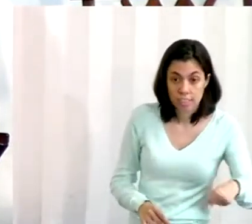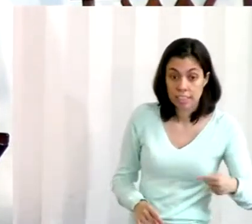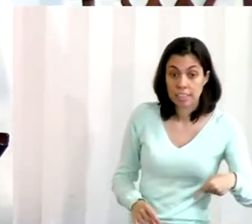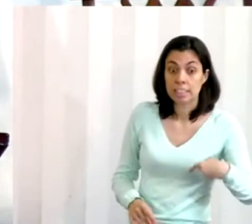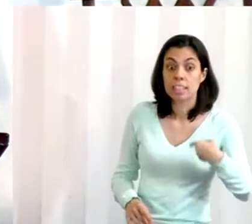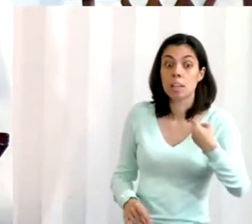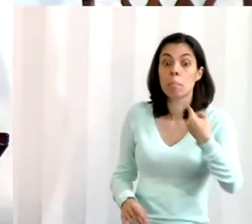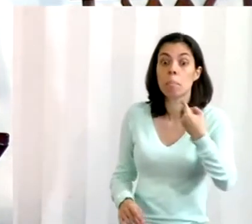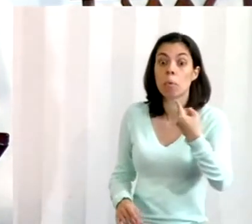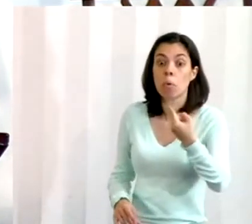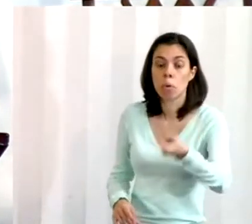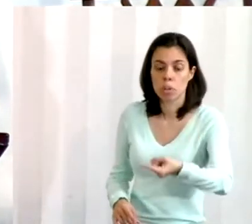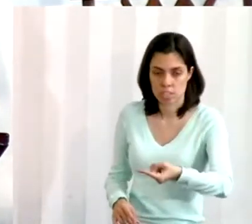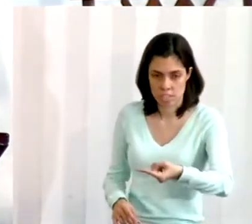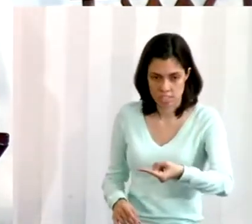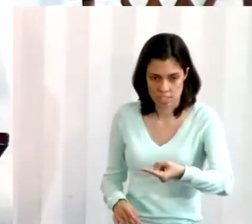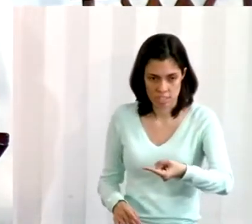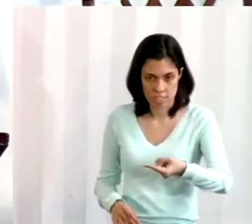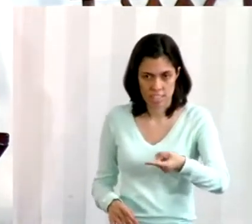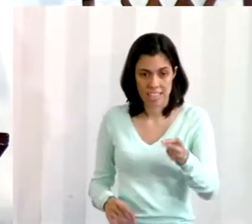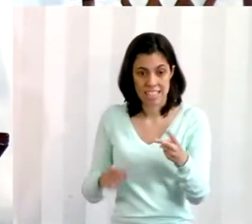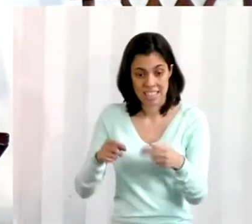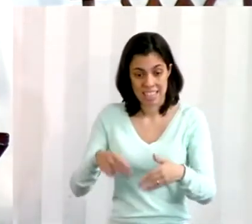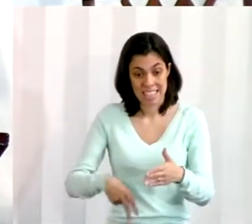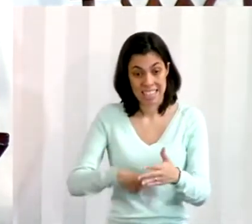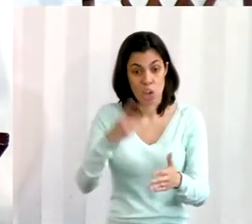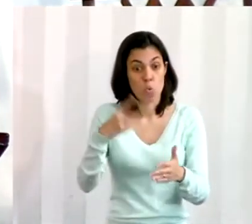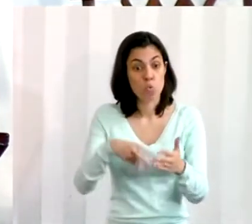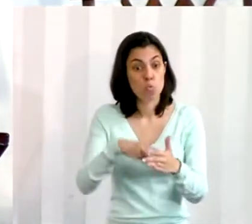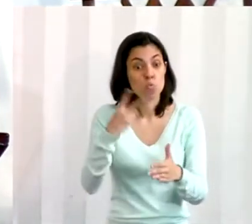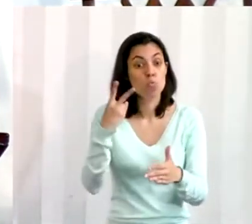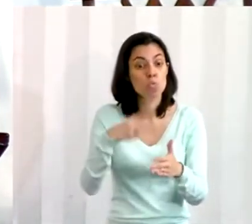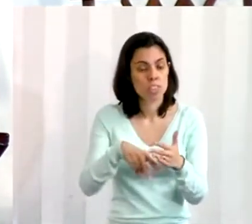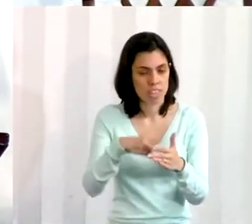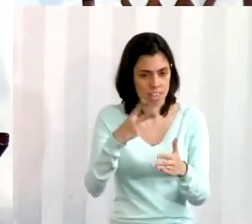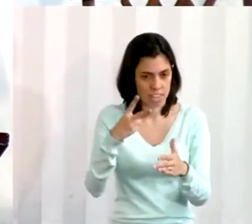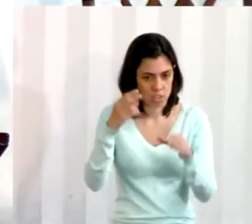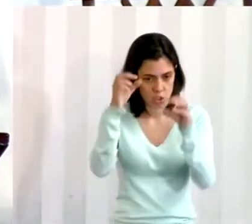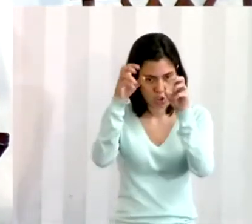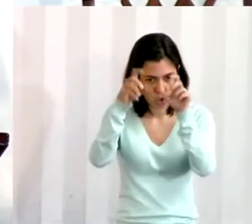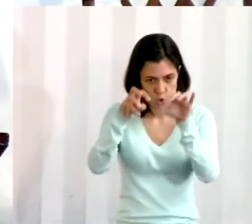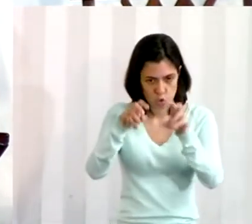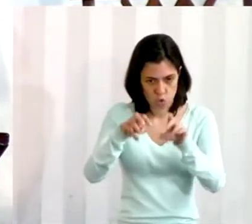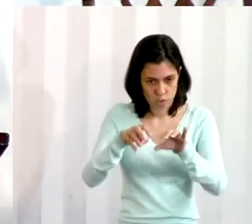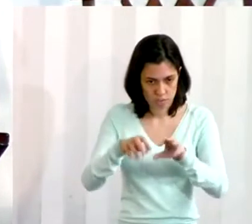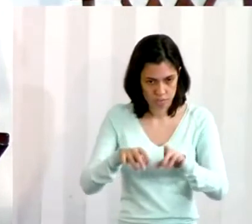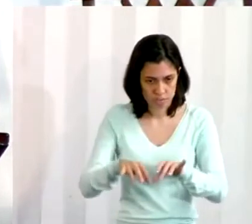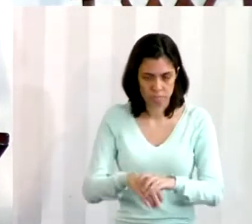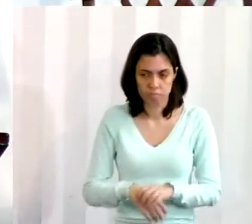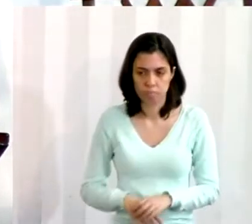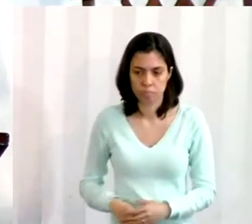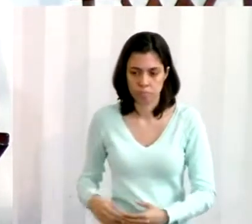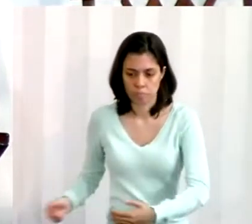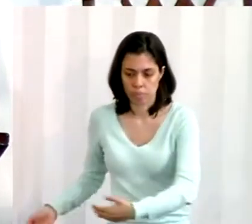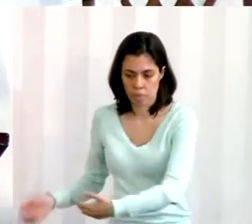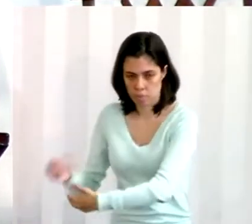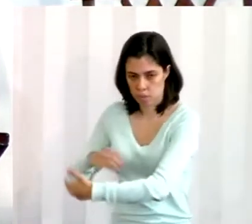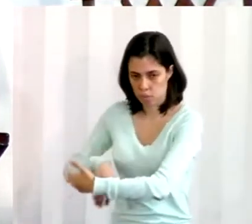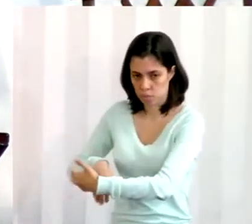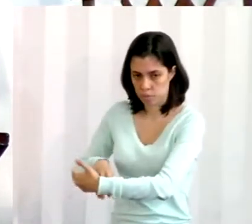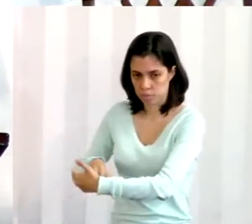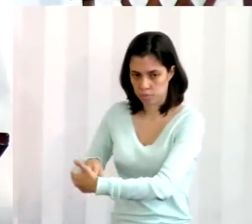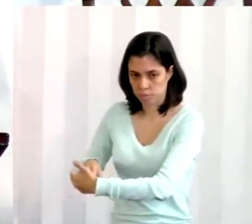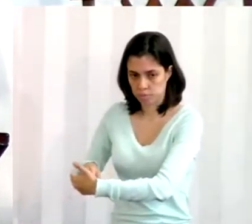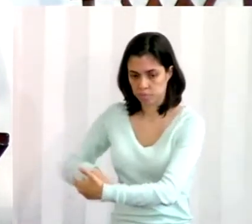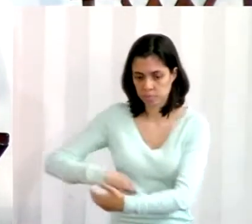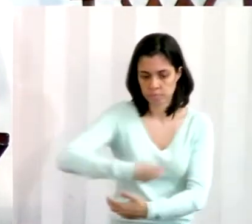temporã e chuva serôdia. Esse é o período da plantação. Quando o semeador saía a semear, ele sempre saía no